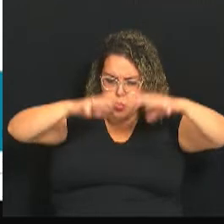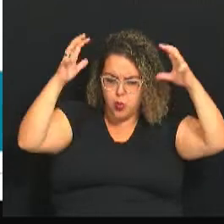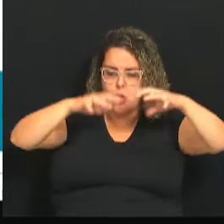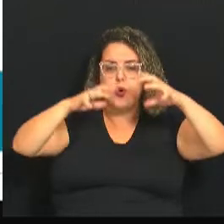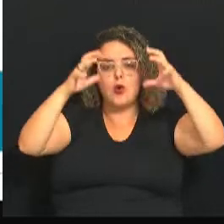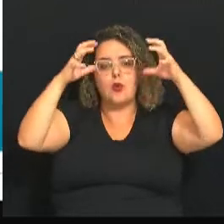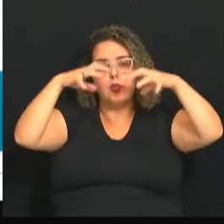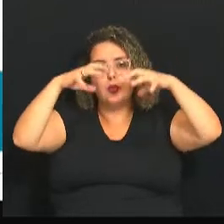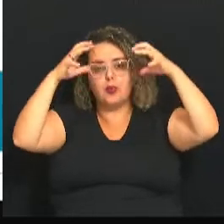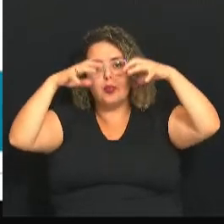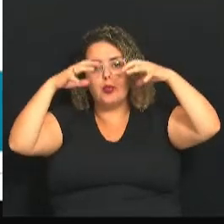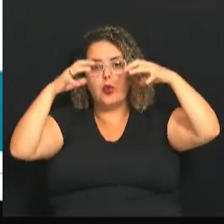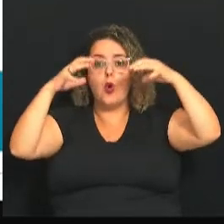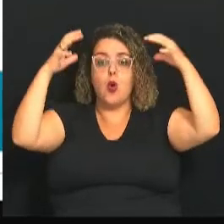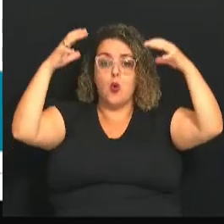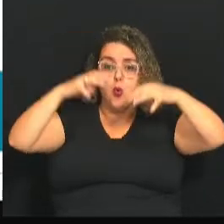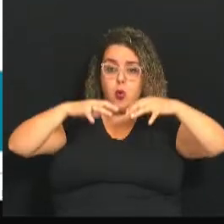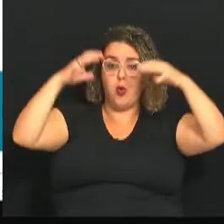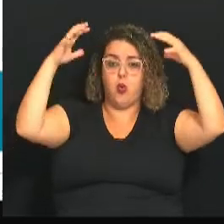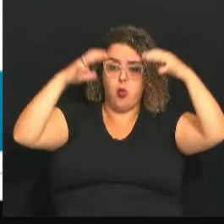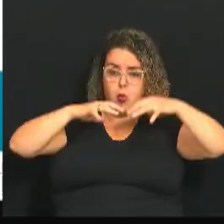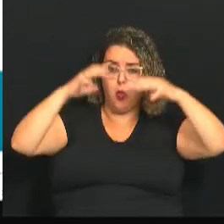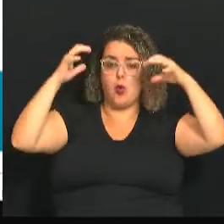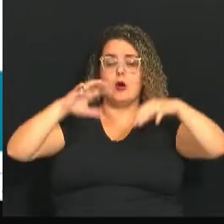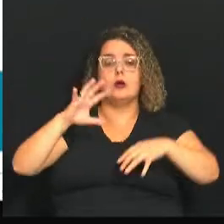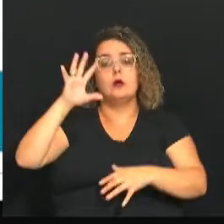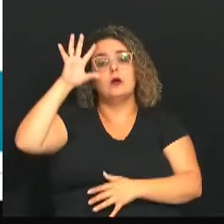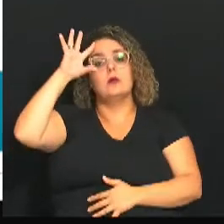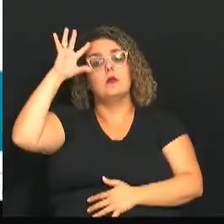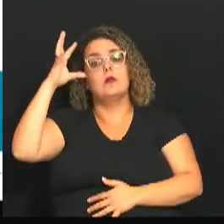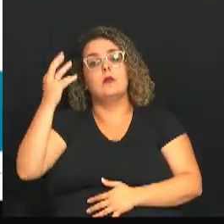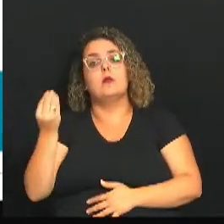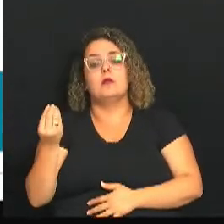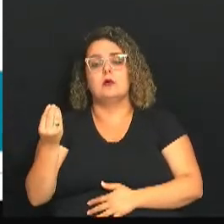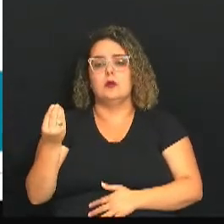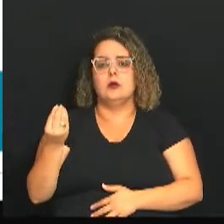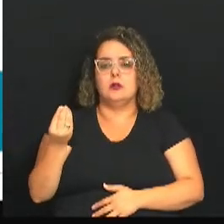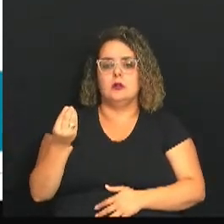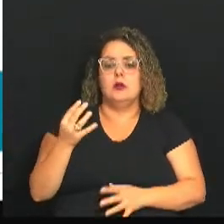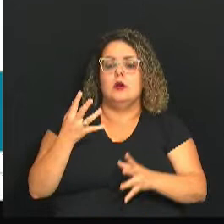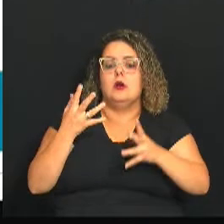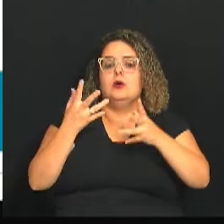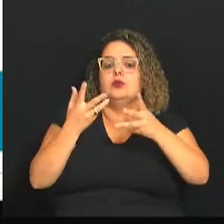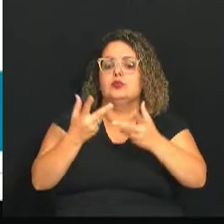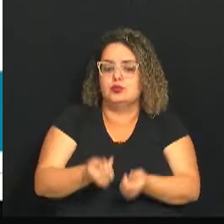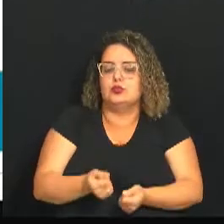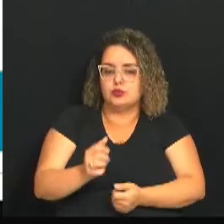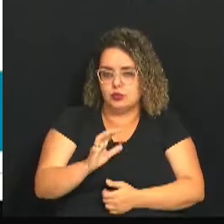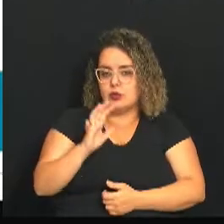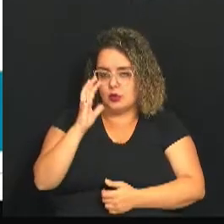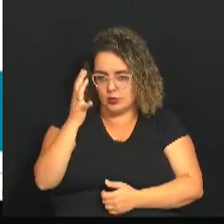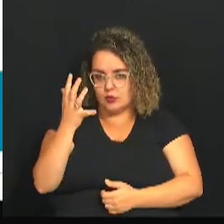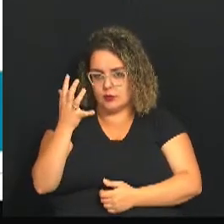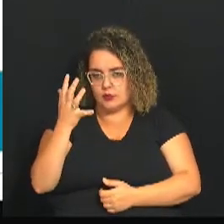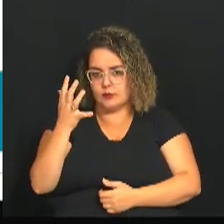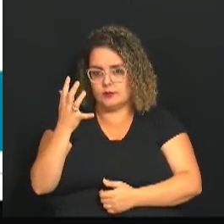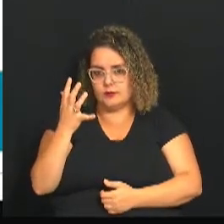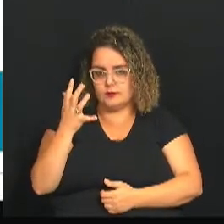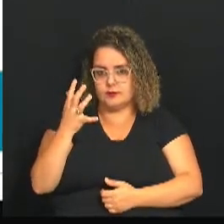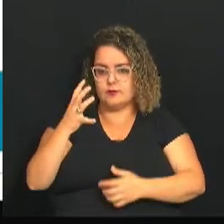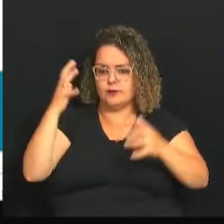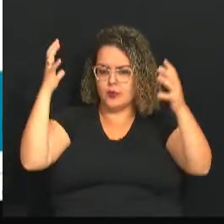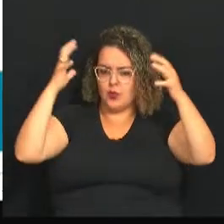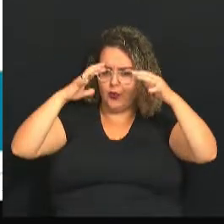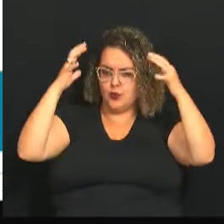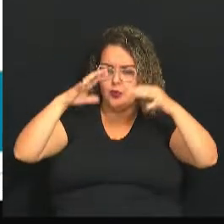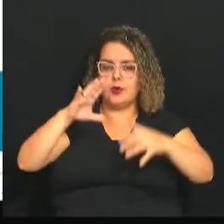espaço de tempo. Compreender um pouco melhor os mecanismos associados a esses eventos severos de chuva em Campinas